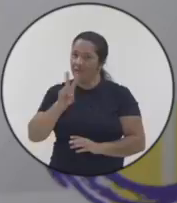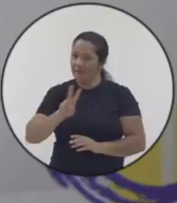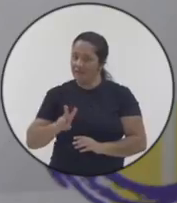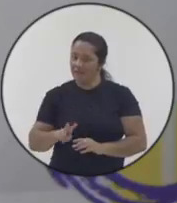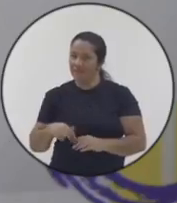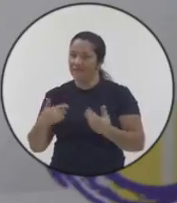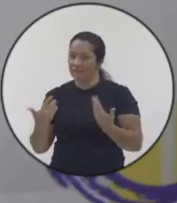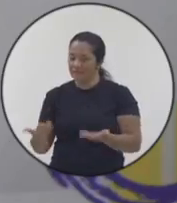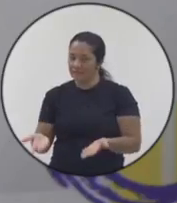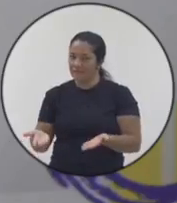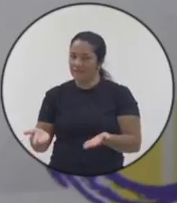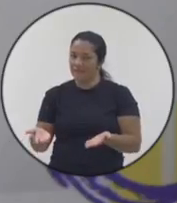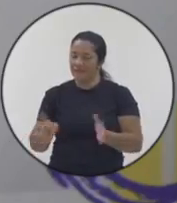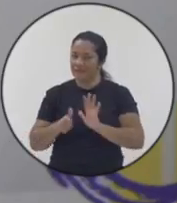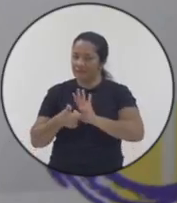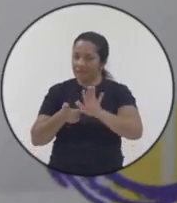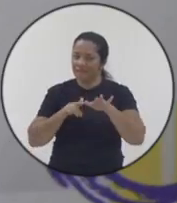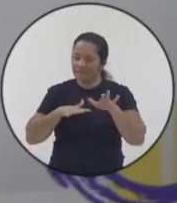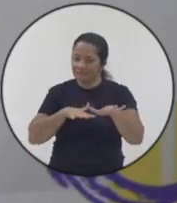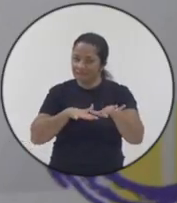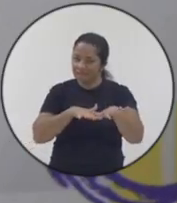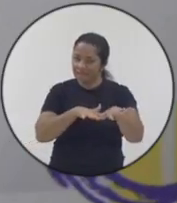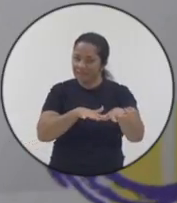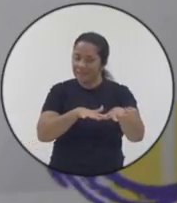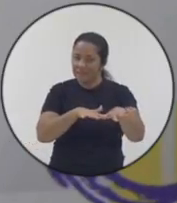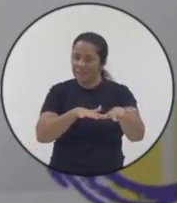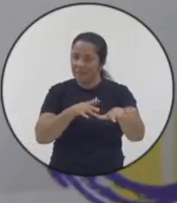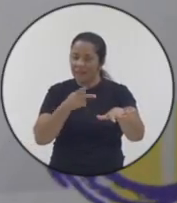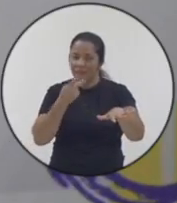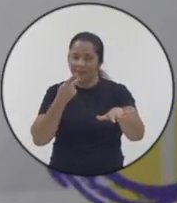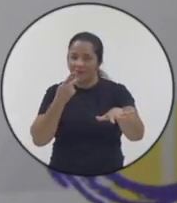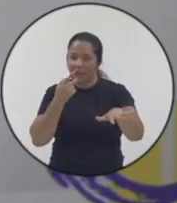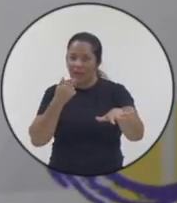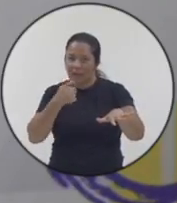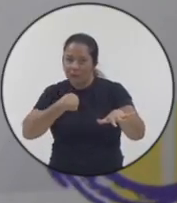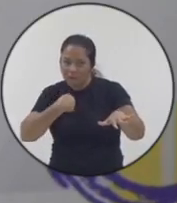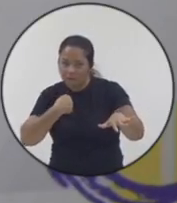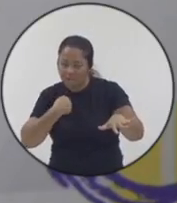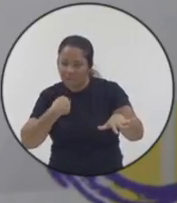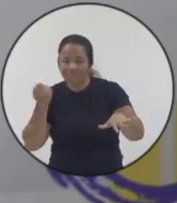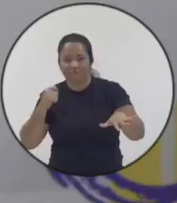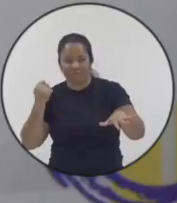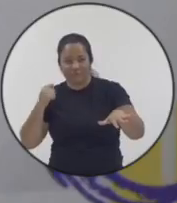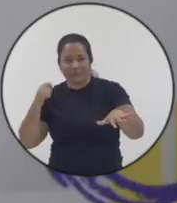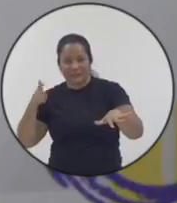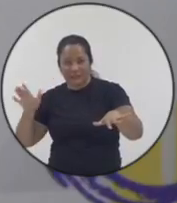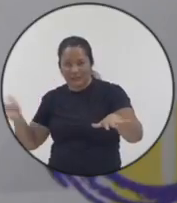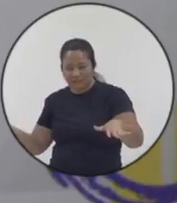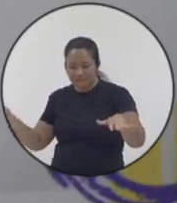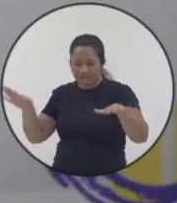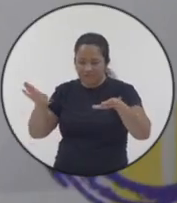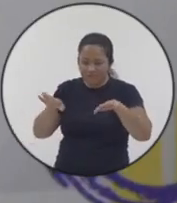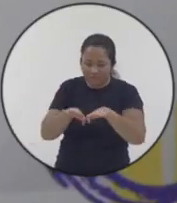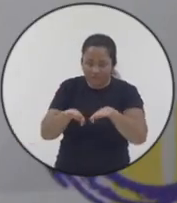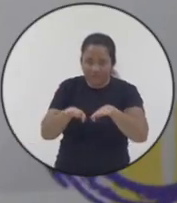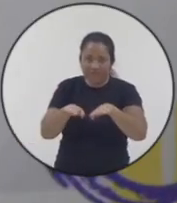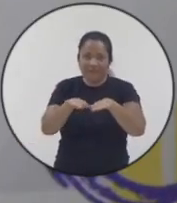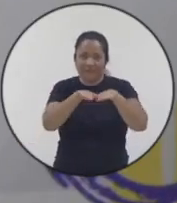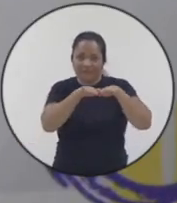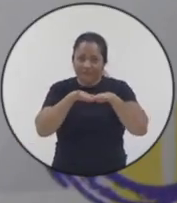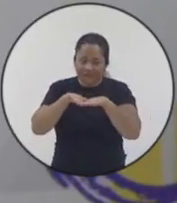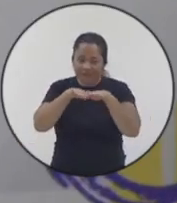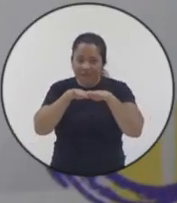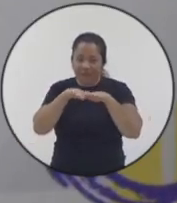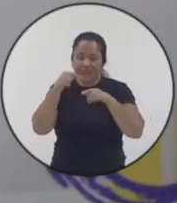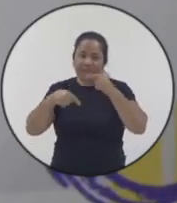a fazer um pouco esse movimento de não será falado sobre nós. Tipo, nós também falamos sobre nós em pé de igualdade, inclusive teórica, inclusive de discussão